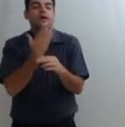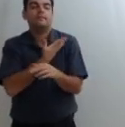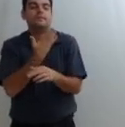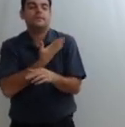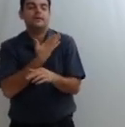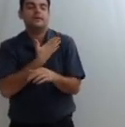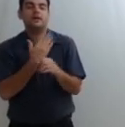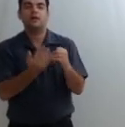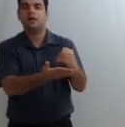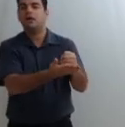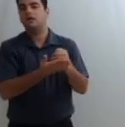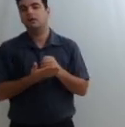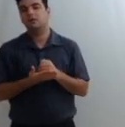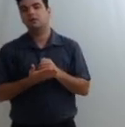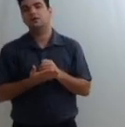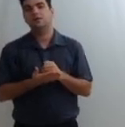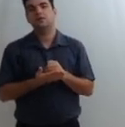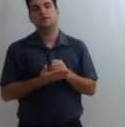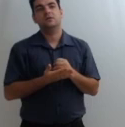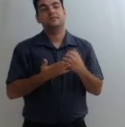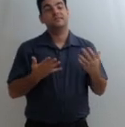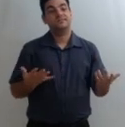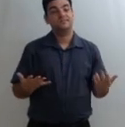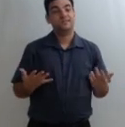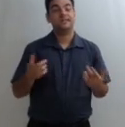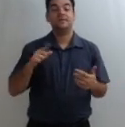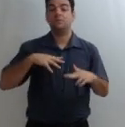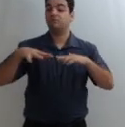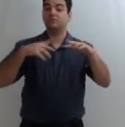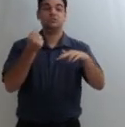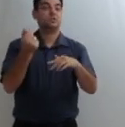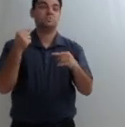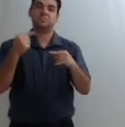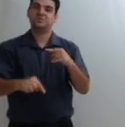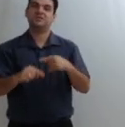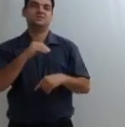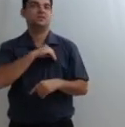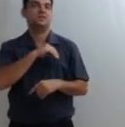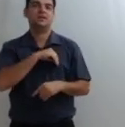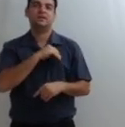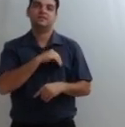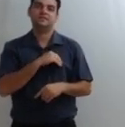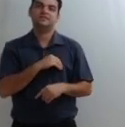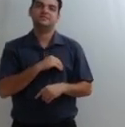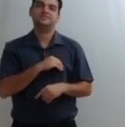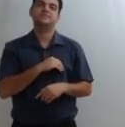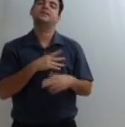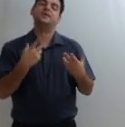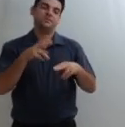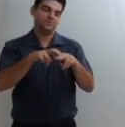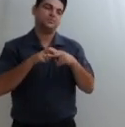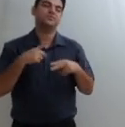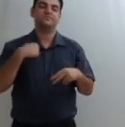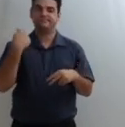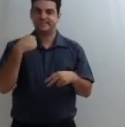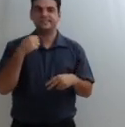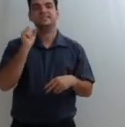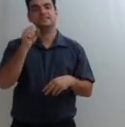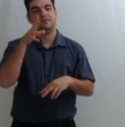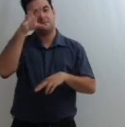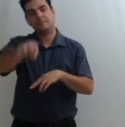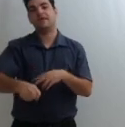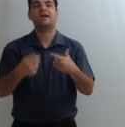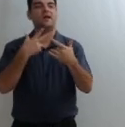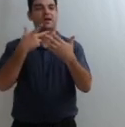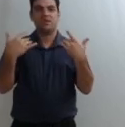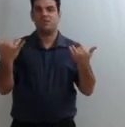faz movimentações econômicas incompatíveis, e que por isso seria necessária busca e apreensão e o acesso